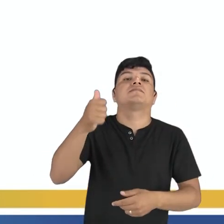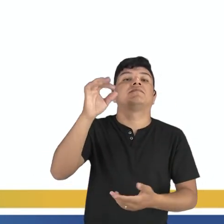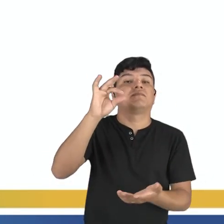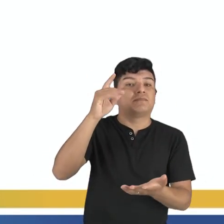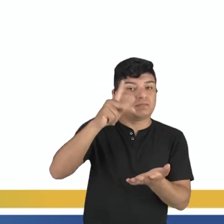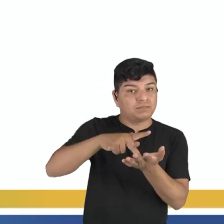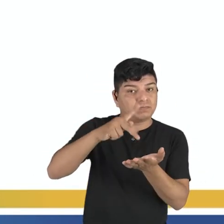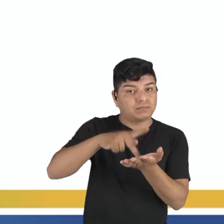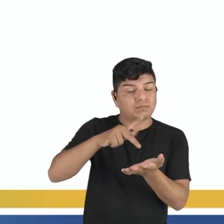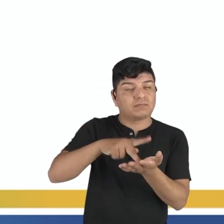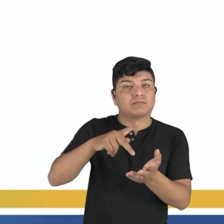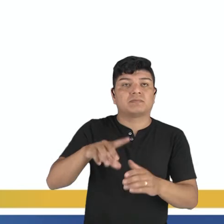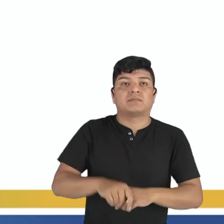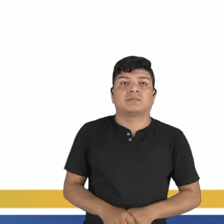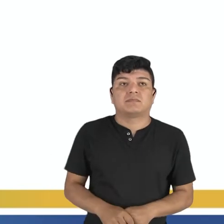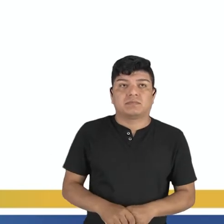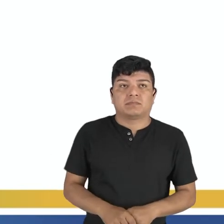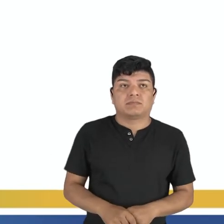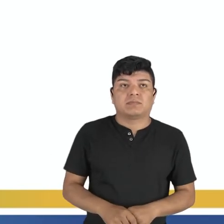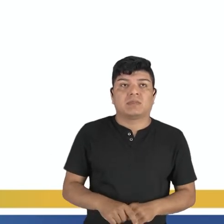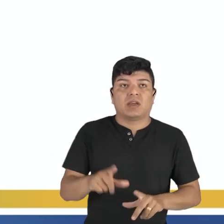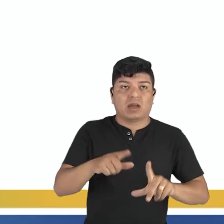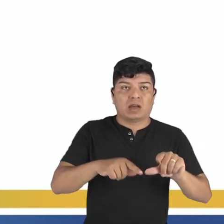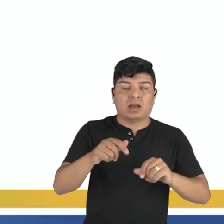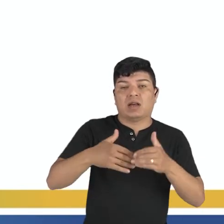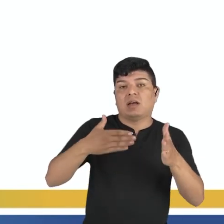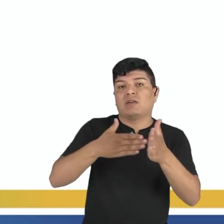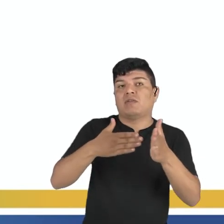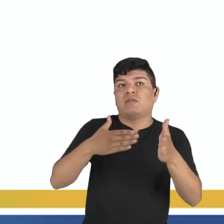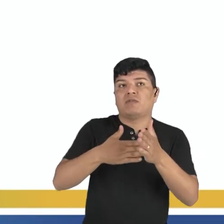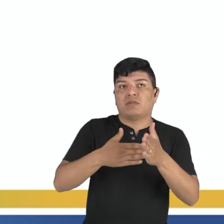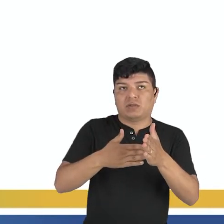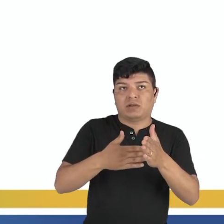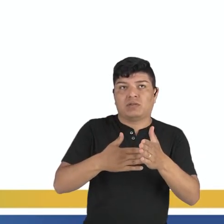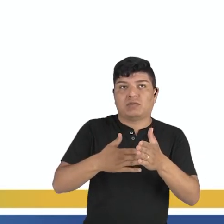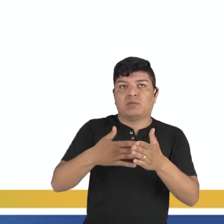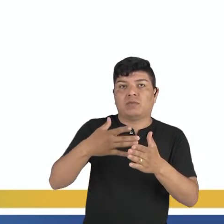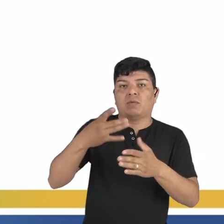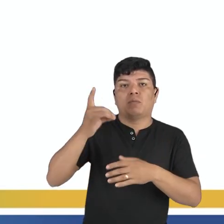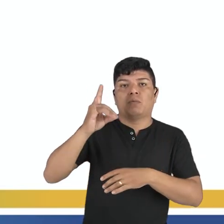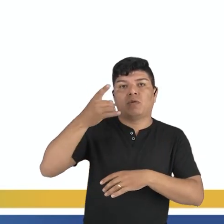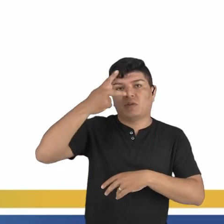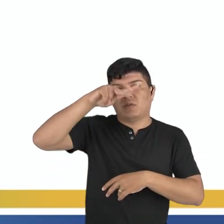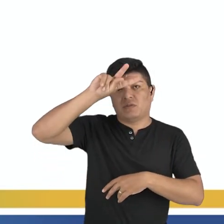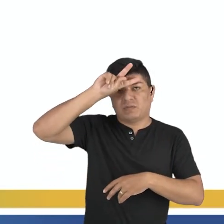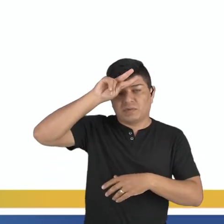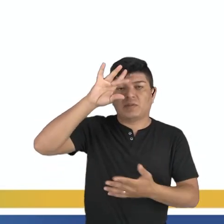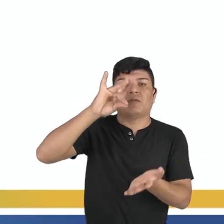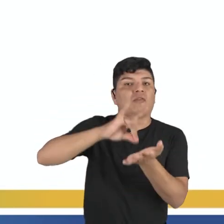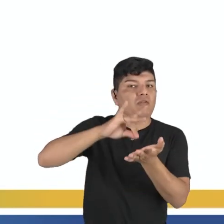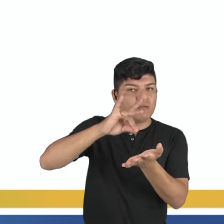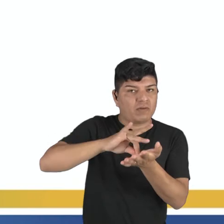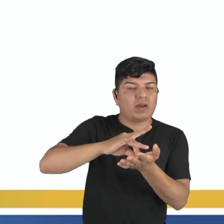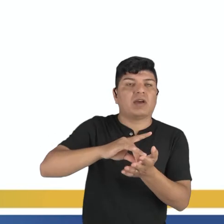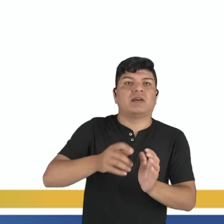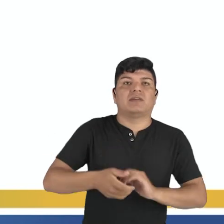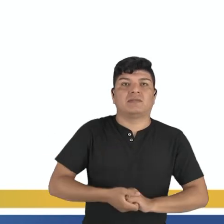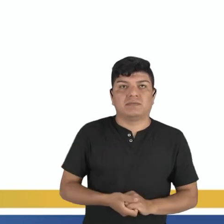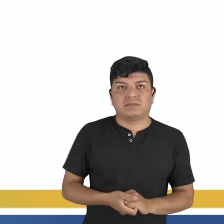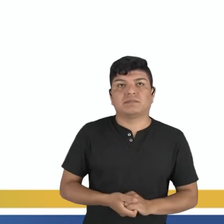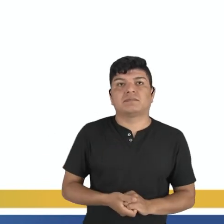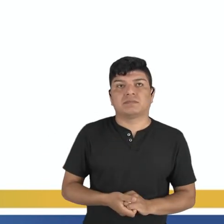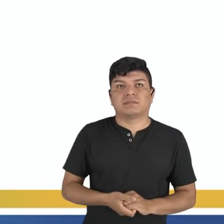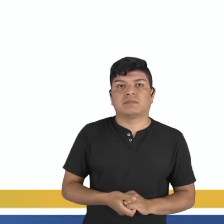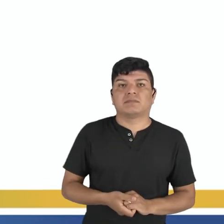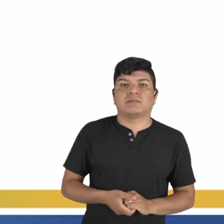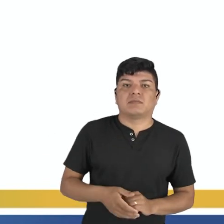verdadeiro. Acre faz fronteira com Bolívia e Peru? Acre faz fronteira com Bolívia e o Peru? Verdadeiro. Né? Na região